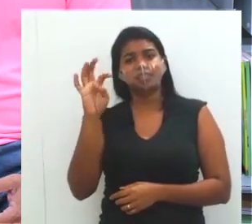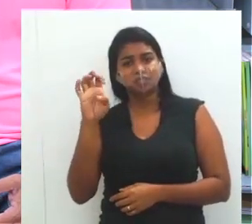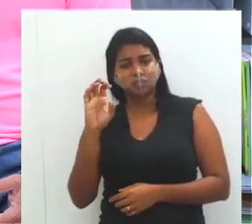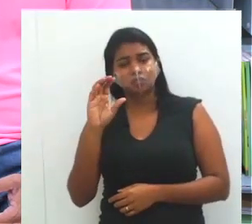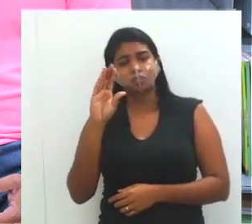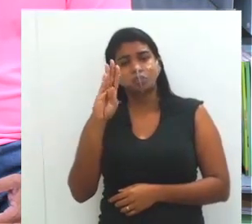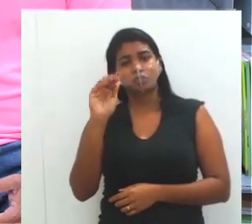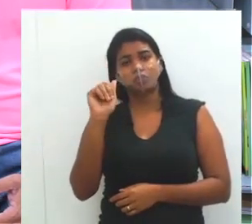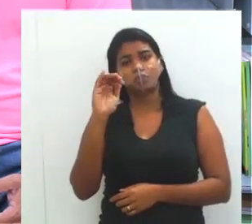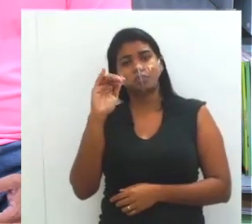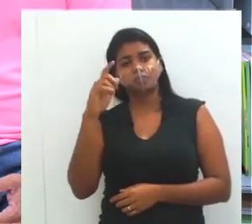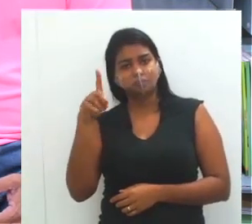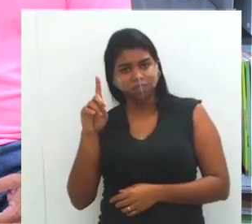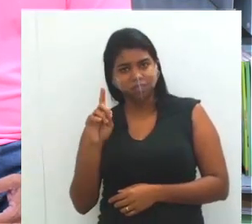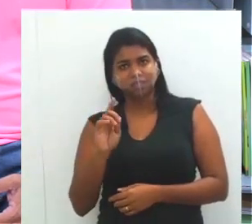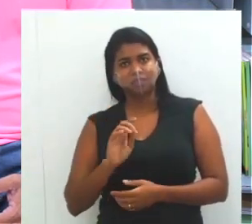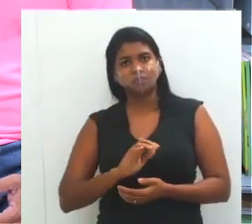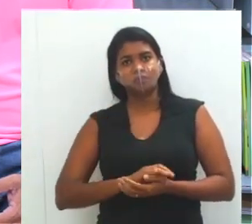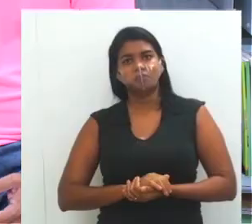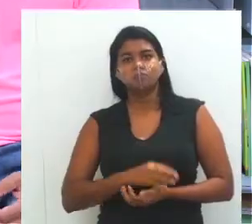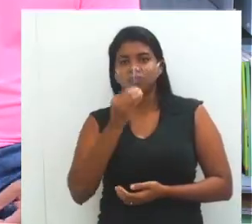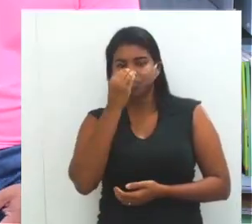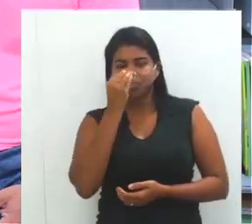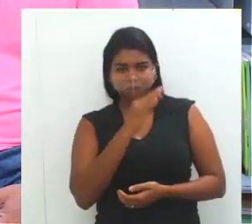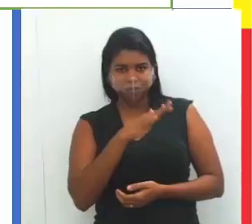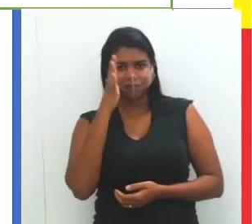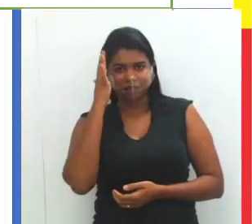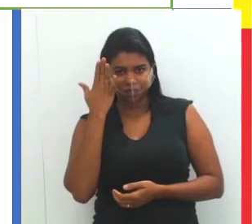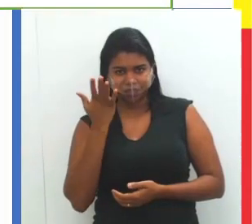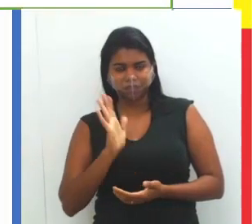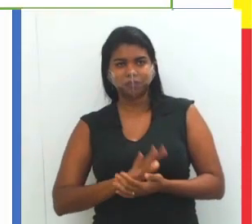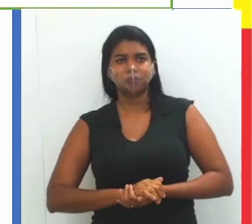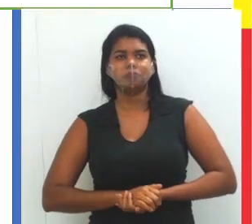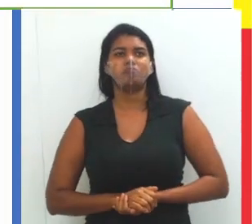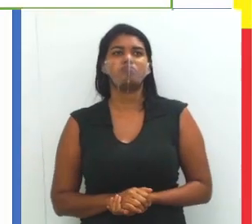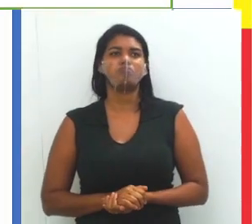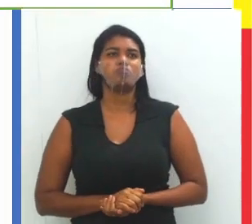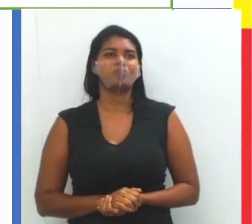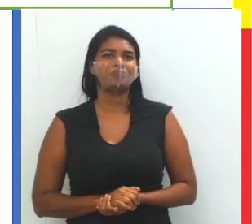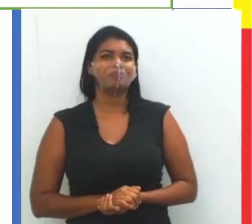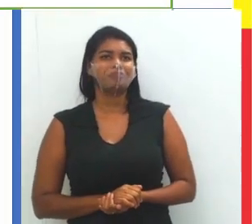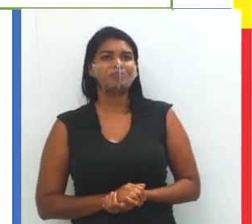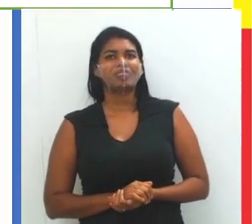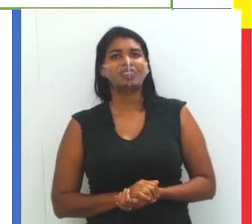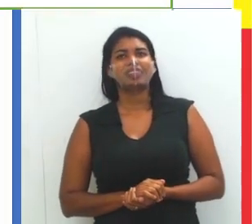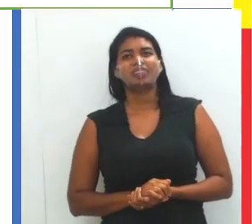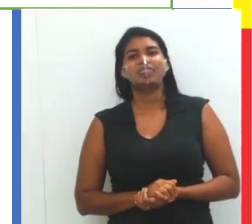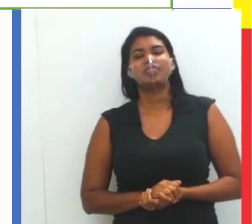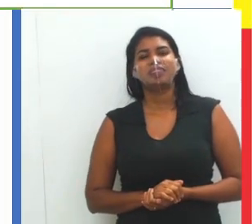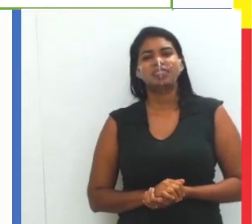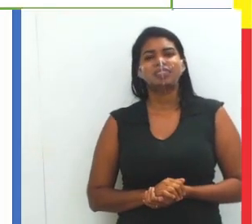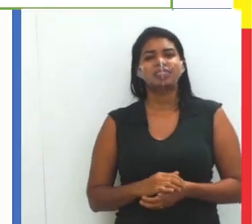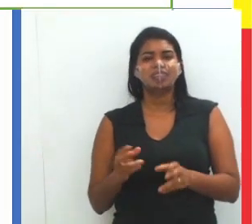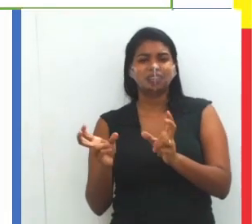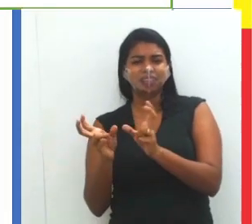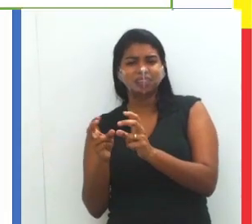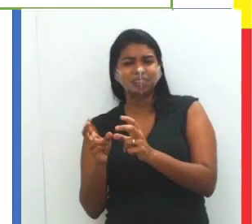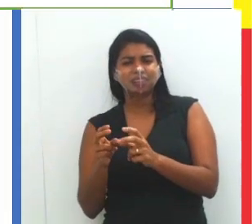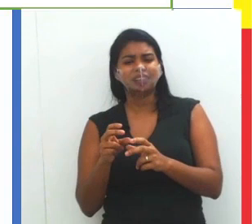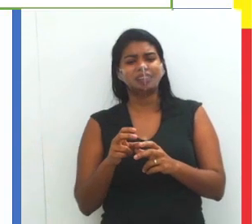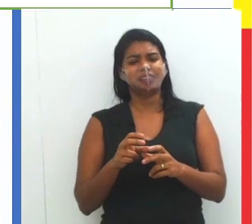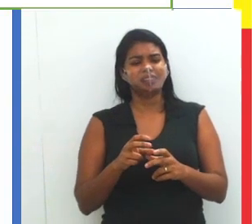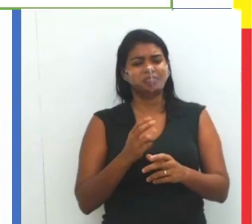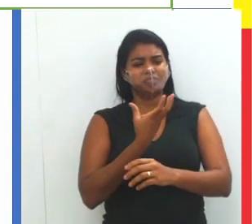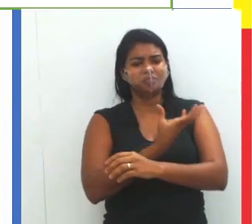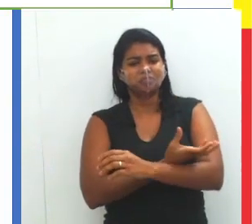o rei do baião, certo? É verdade. E logo Luiz estava tocando nos bares de mangue,